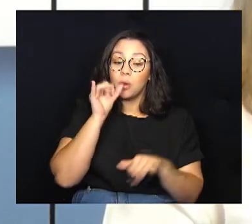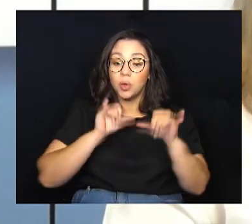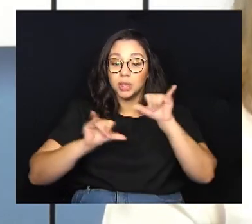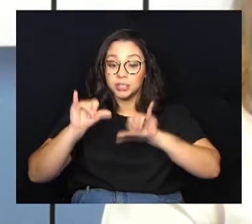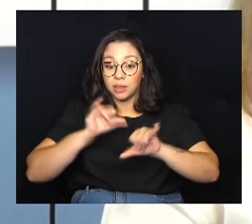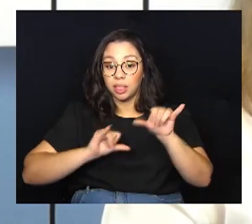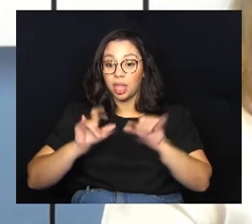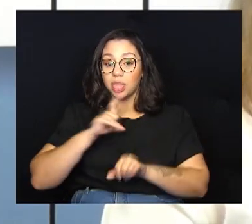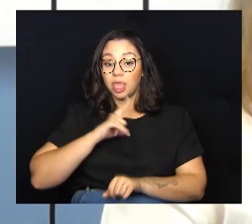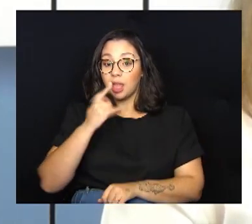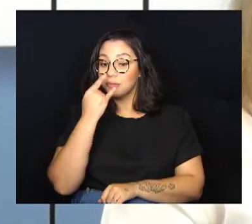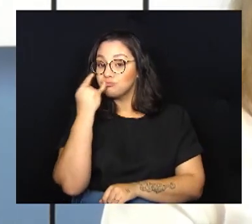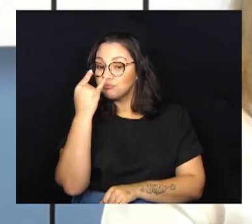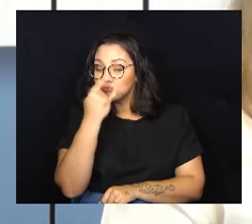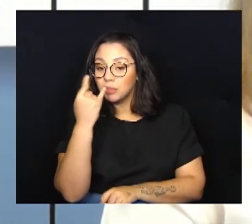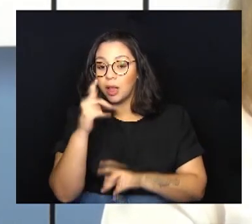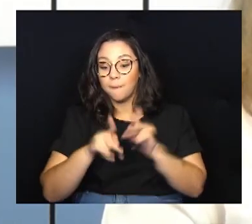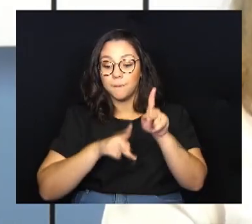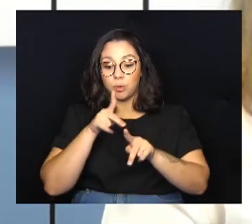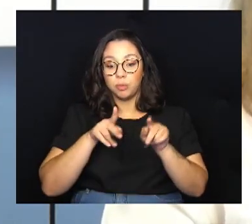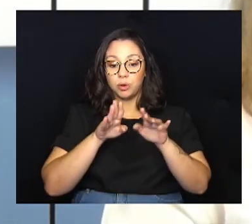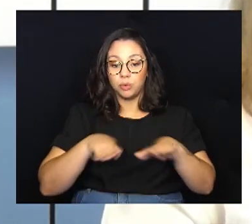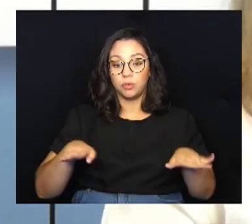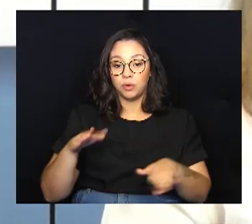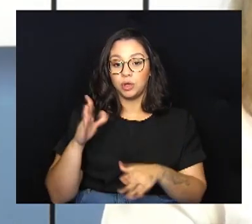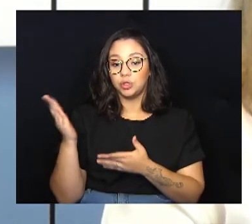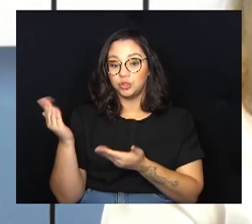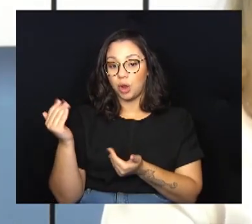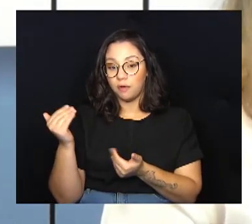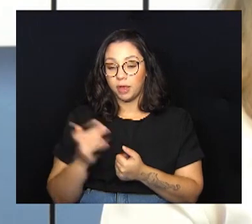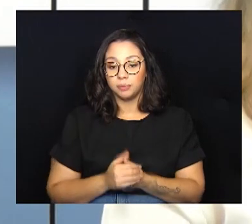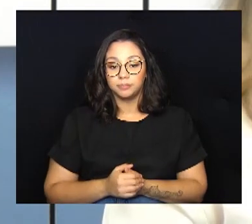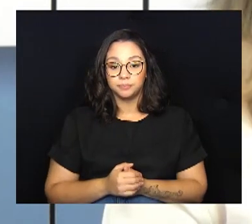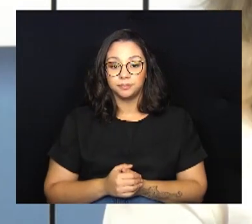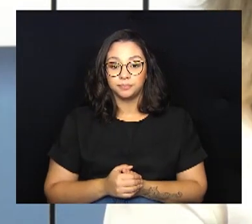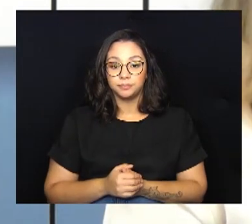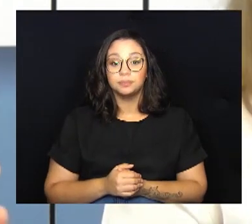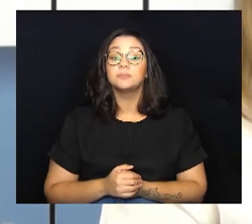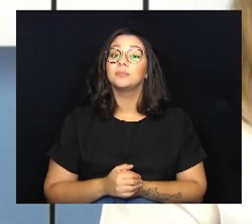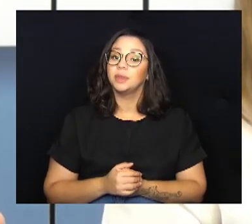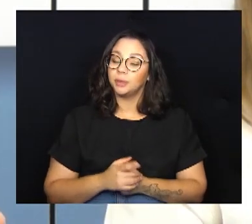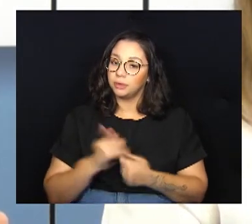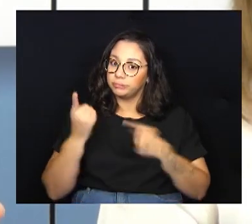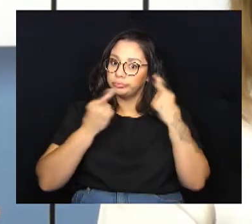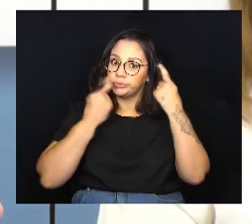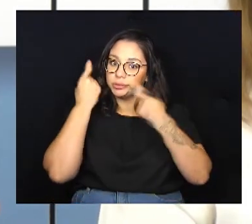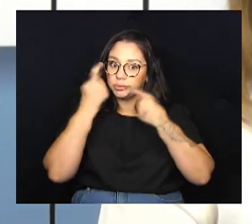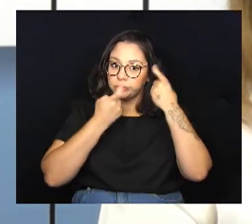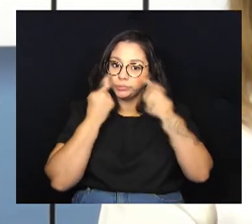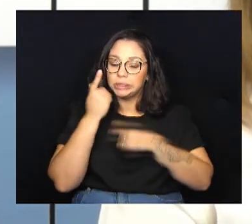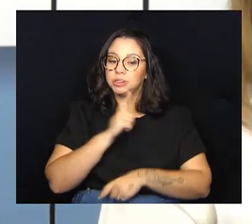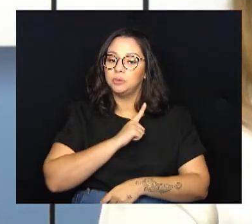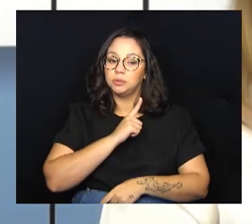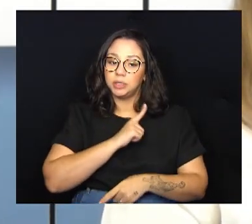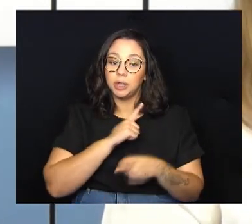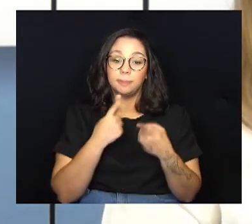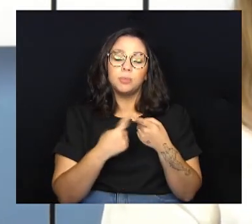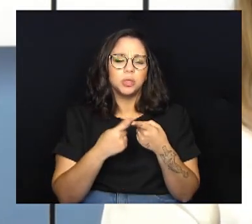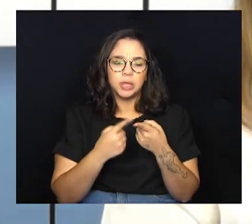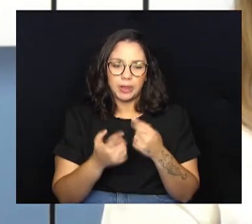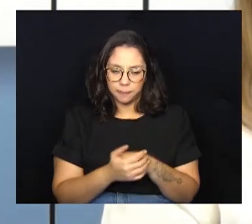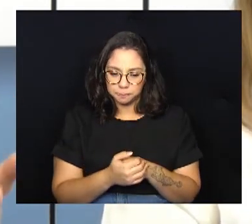realmente está assustadora. Essa questão da K9, até por conta de ser muito parecida com a maconha, até a